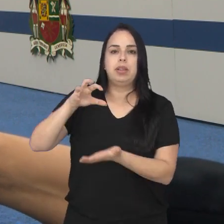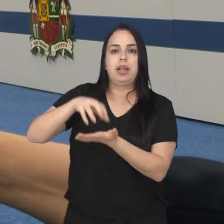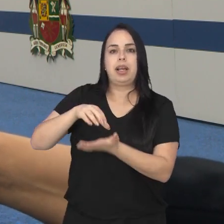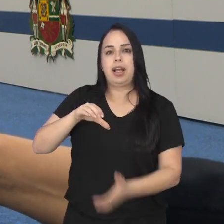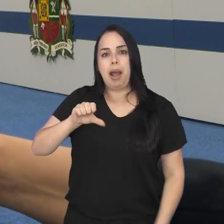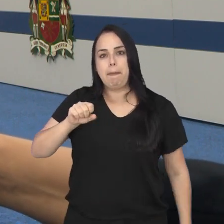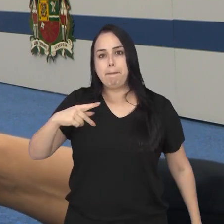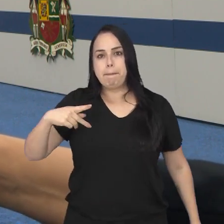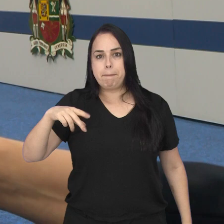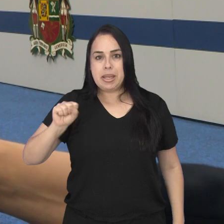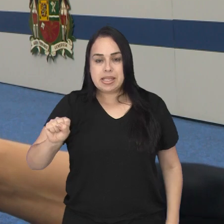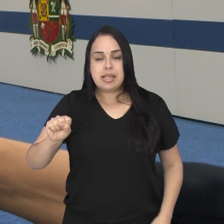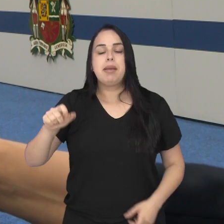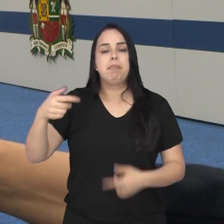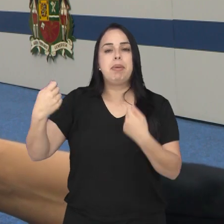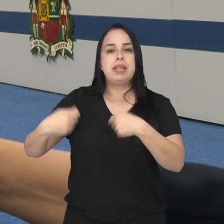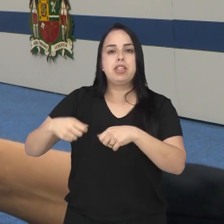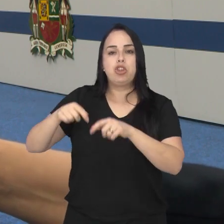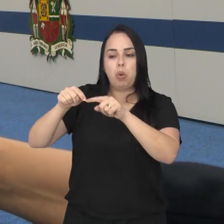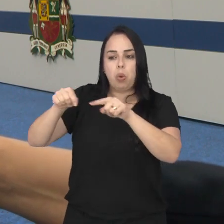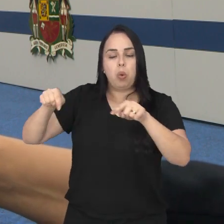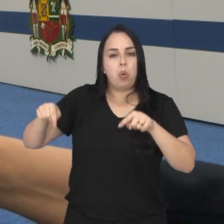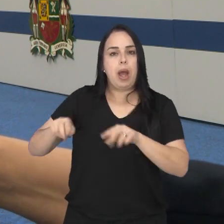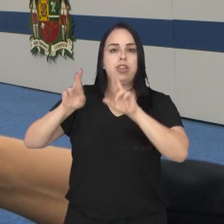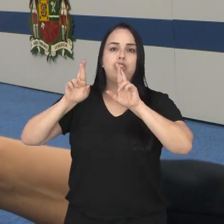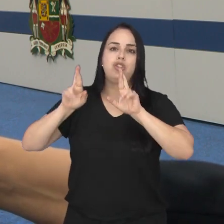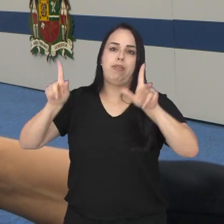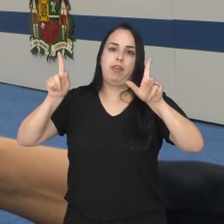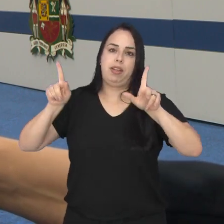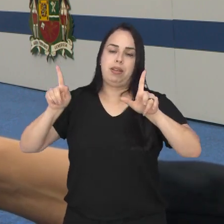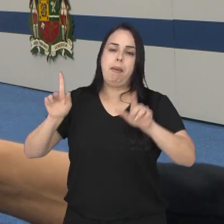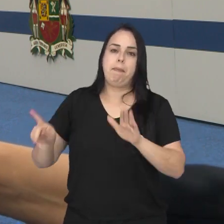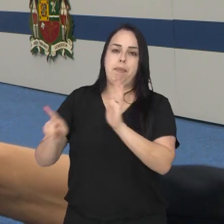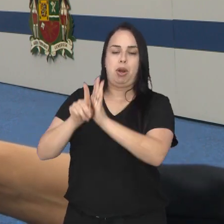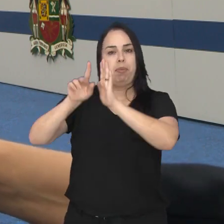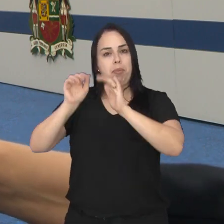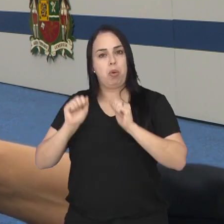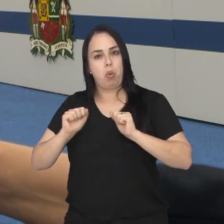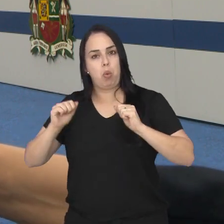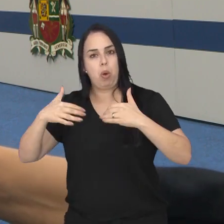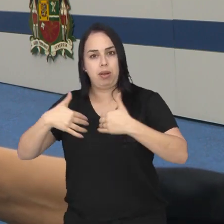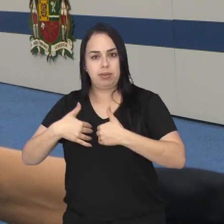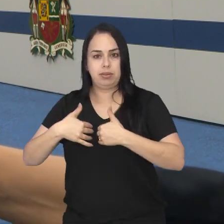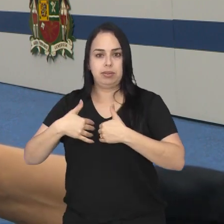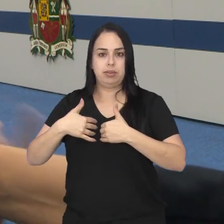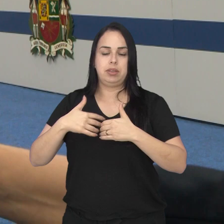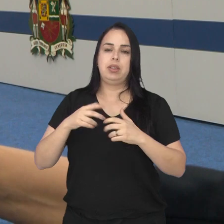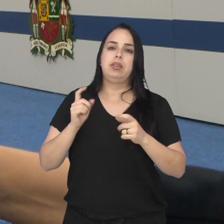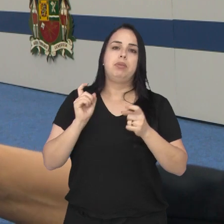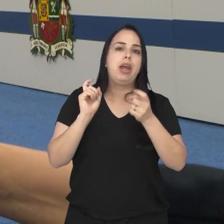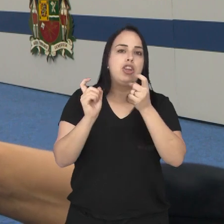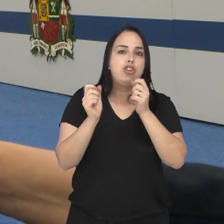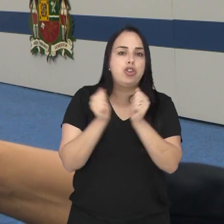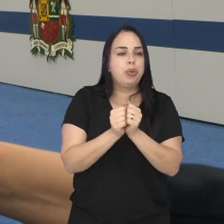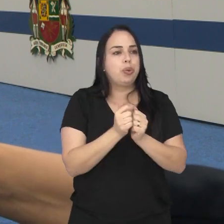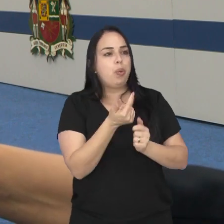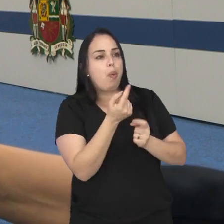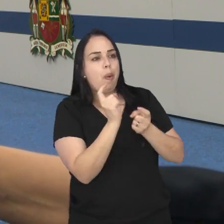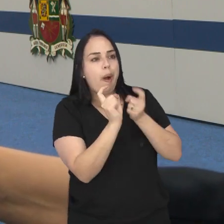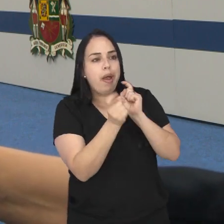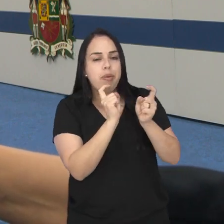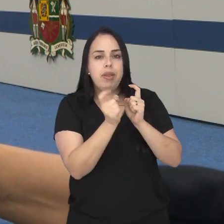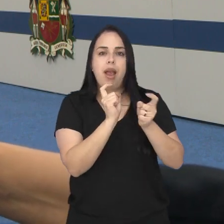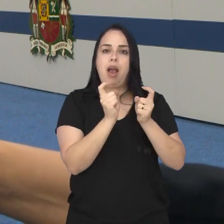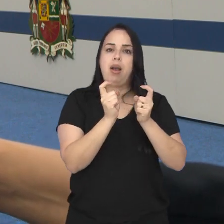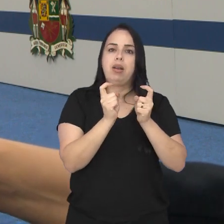o caps precisa ter né um espaço diferenciado para os autistas não pode ser na reunião junto com